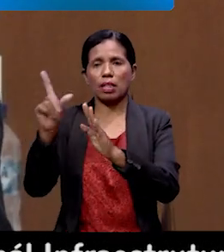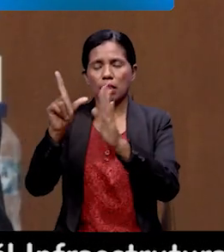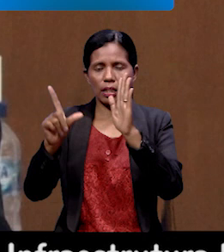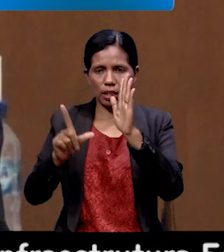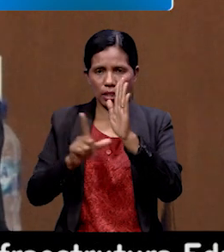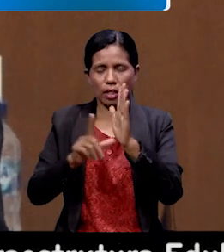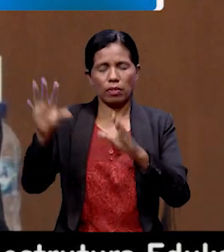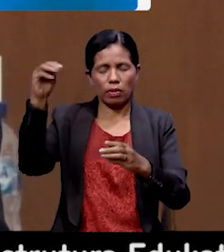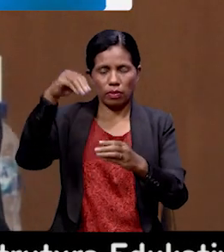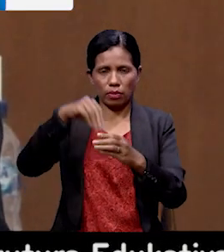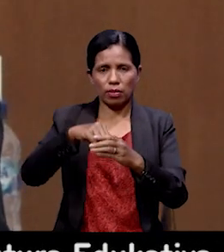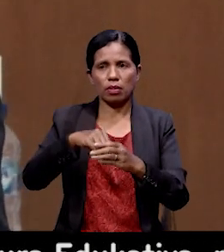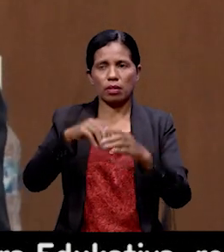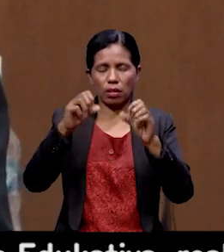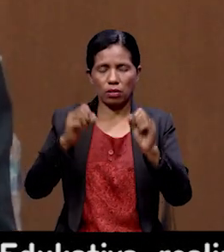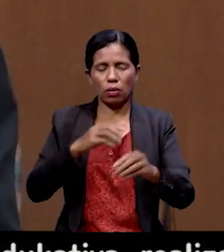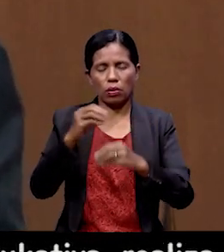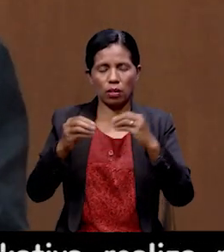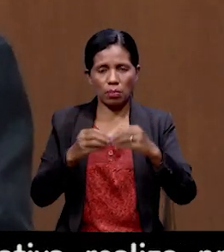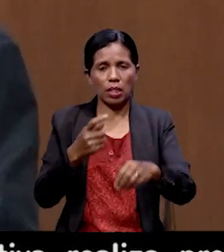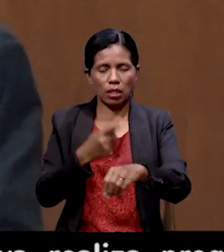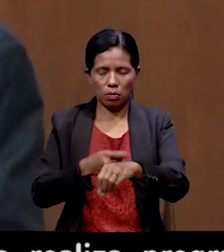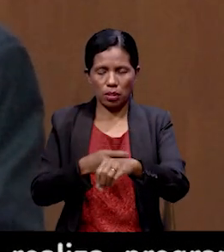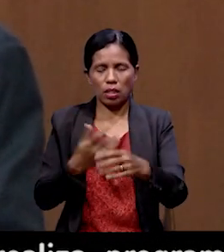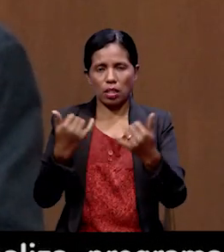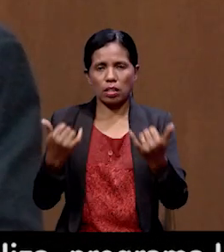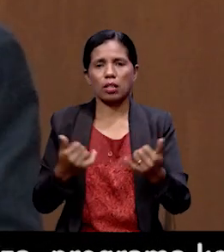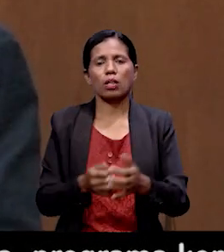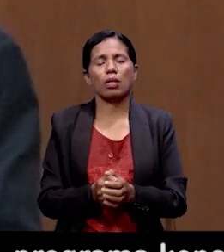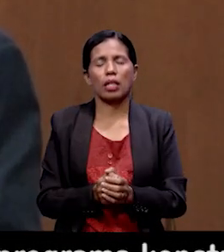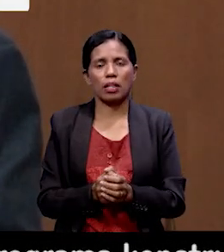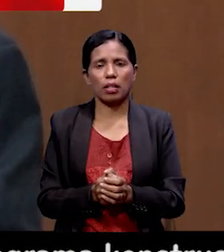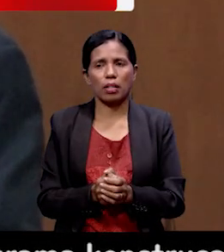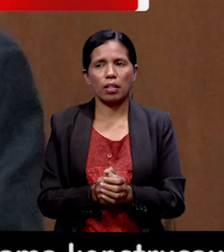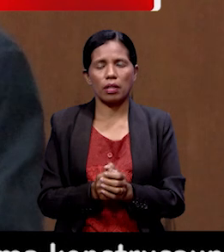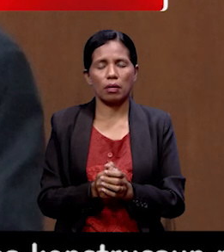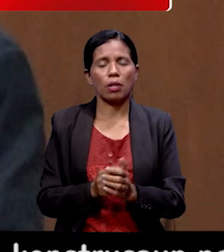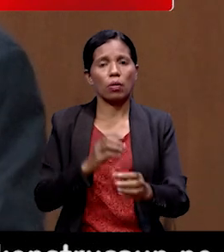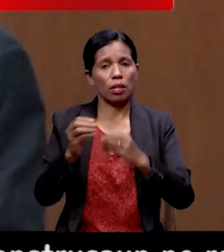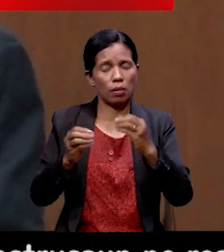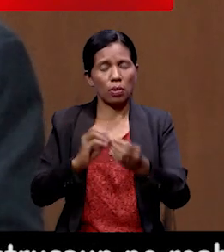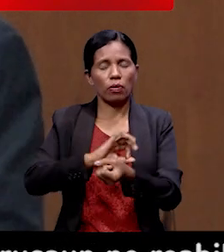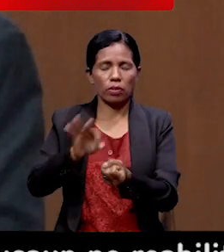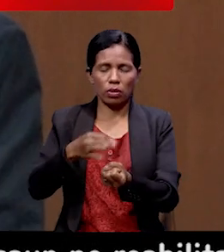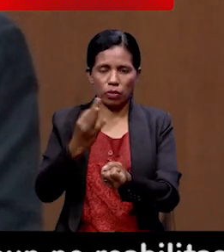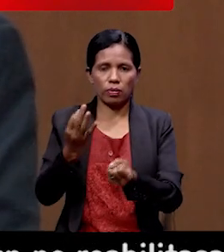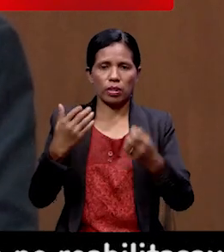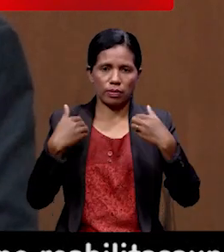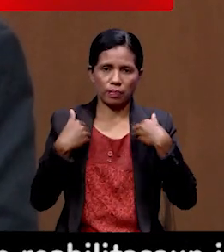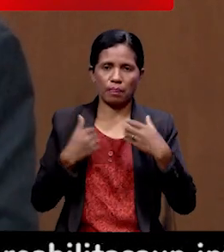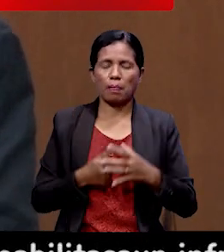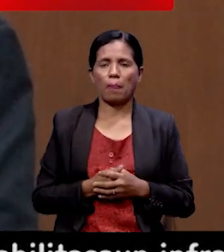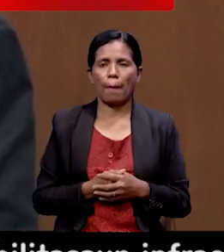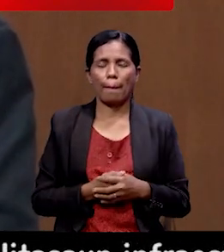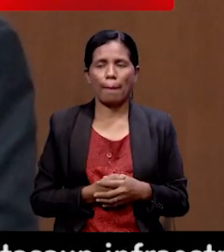eleição, por conforme a situação atual, que a exigência será nebe, Covid-19 impõe.